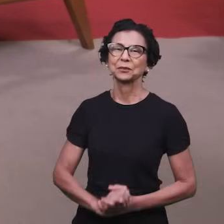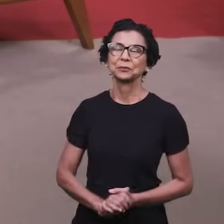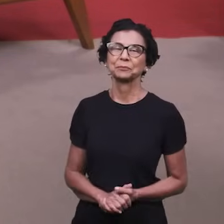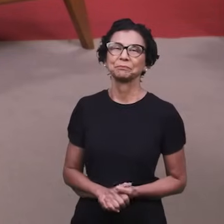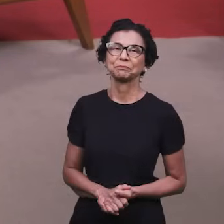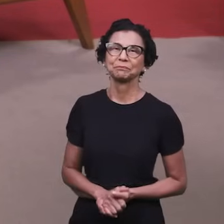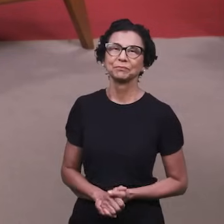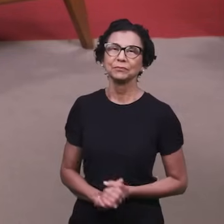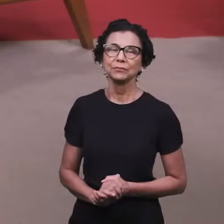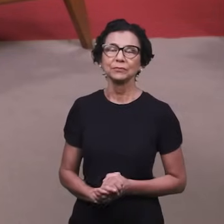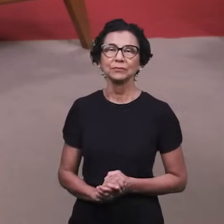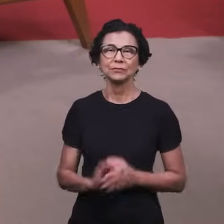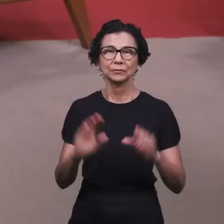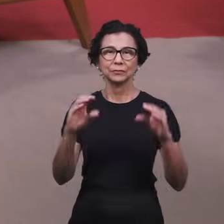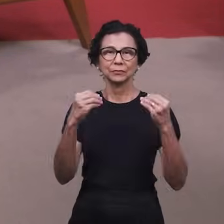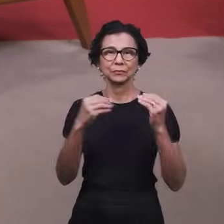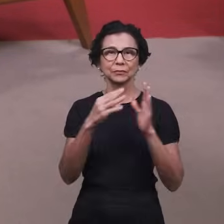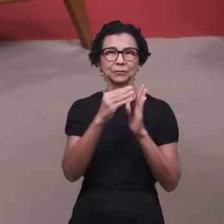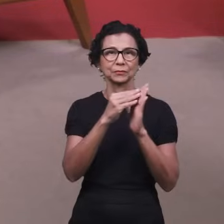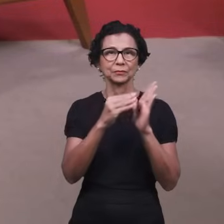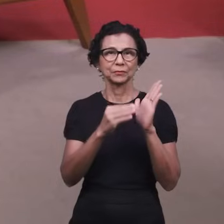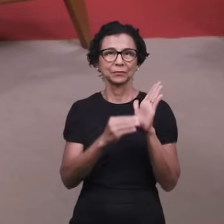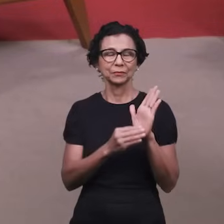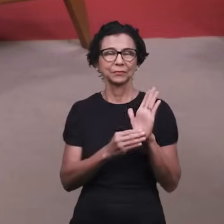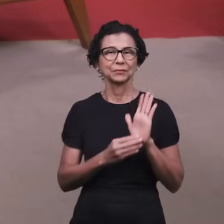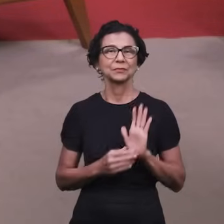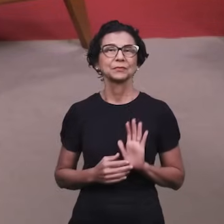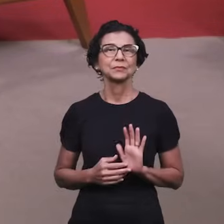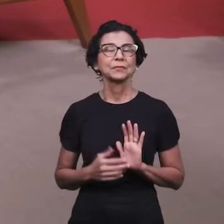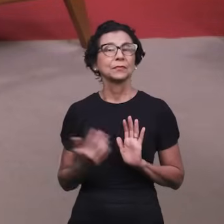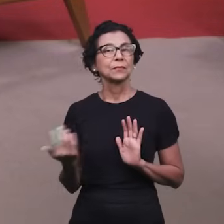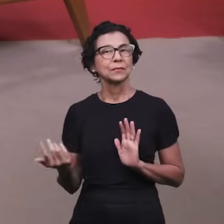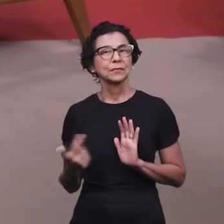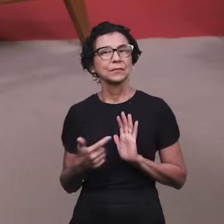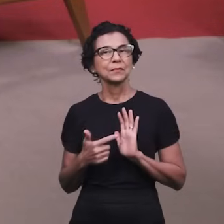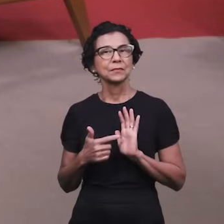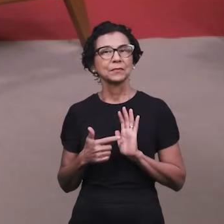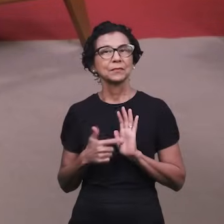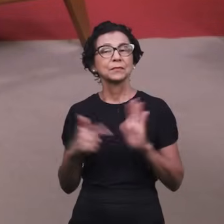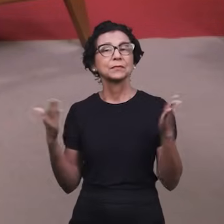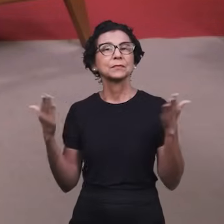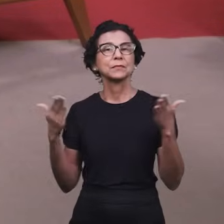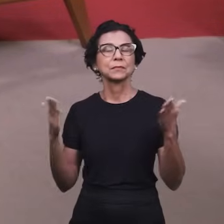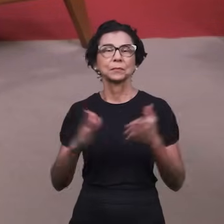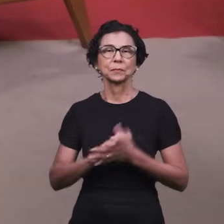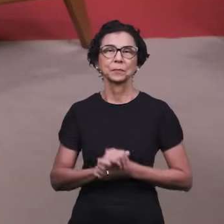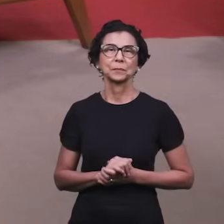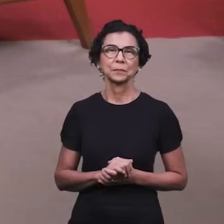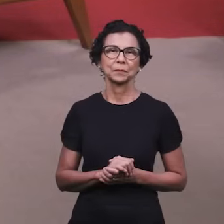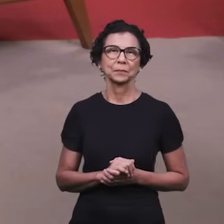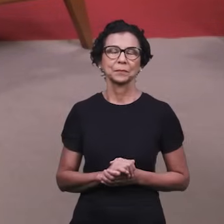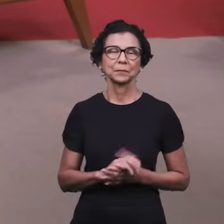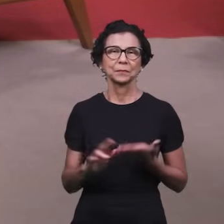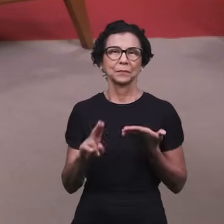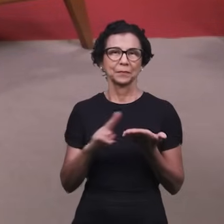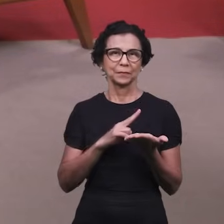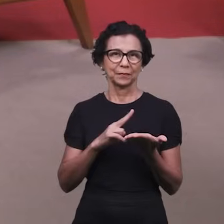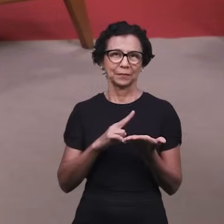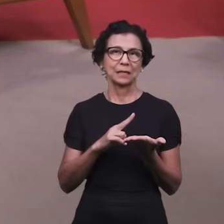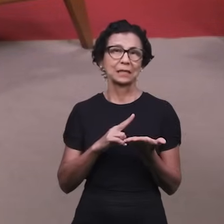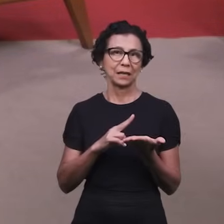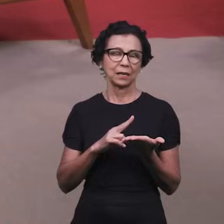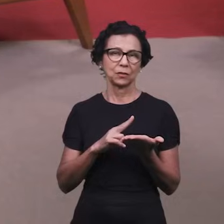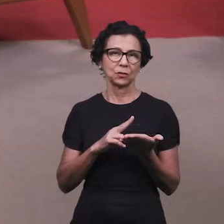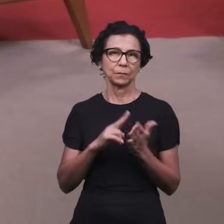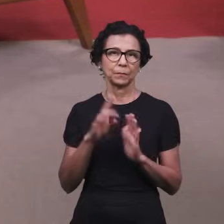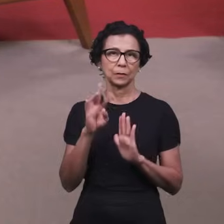conteúdo. Nós vamos transmitir para você aqui agora algumas mensagens que nos foram enviadas. A primeira mensagem, e agora a gente vai